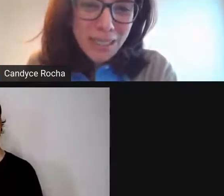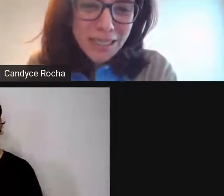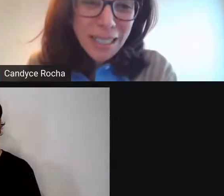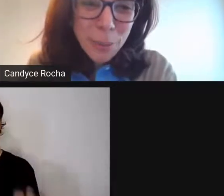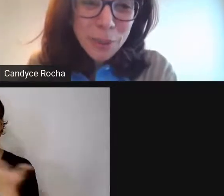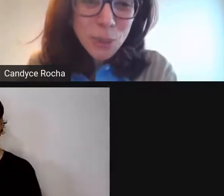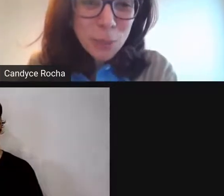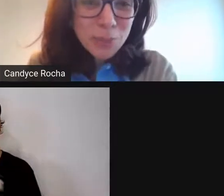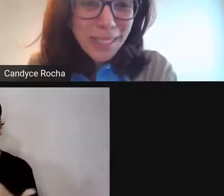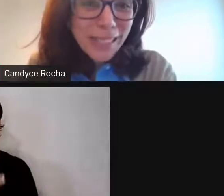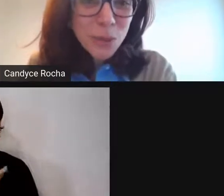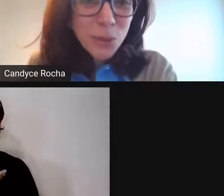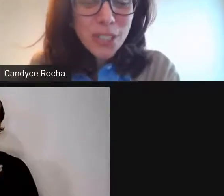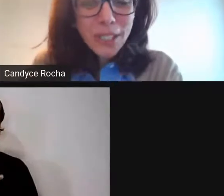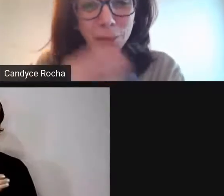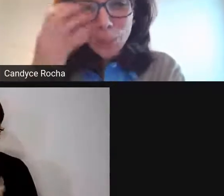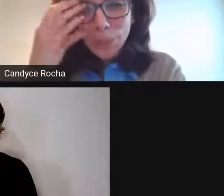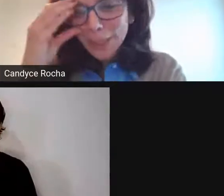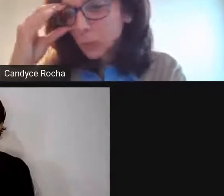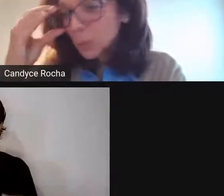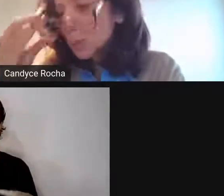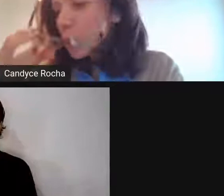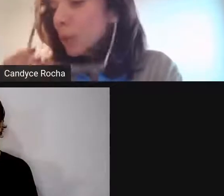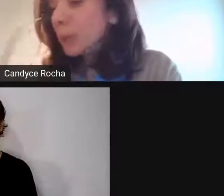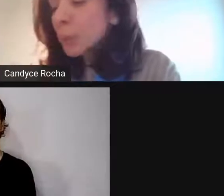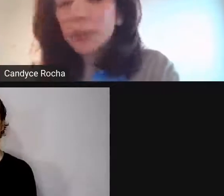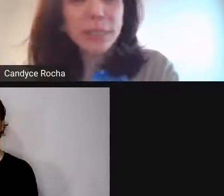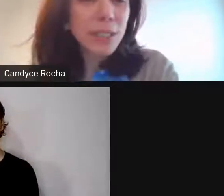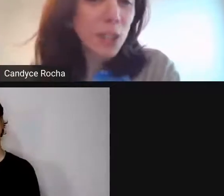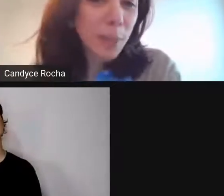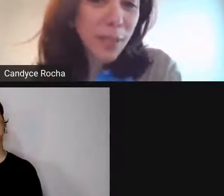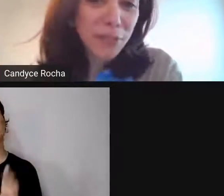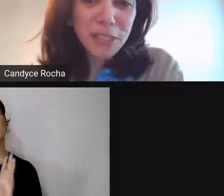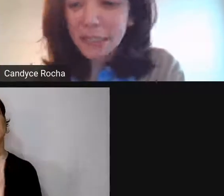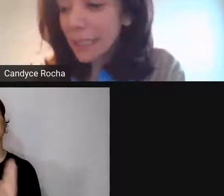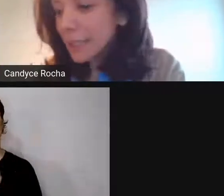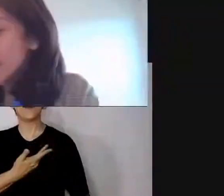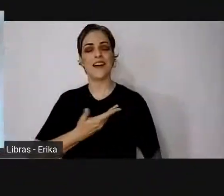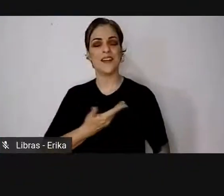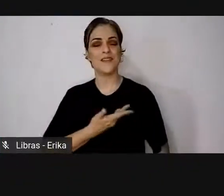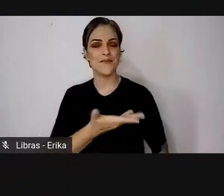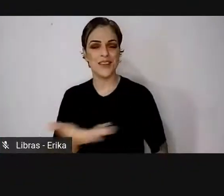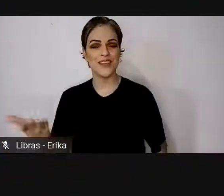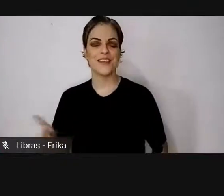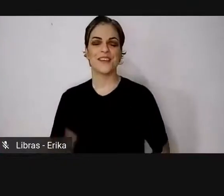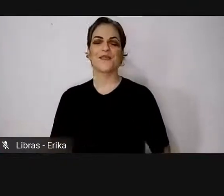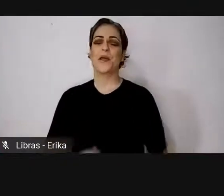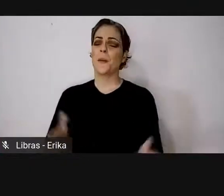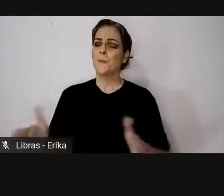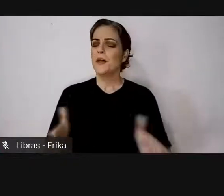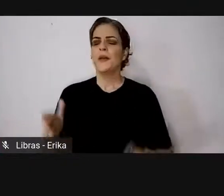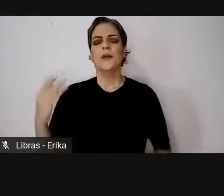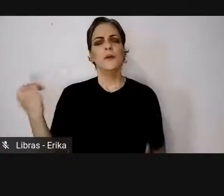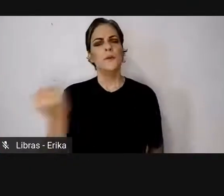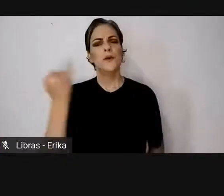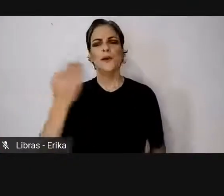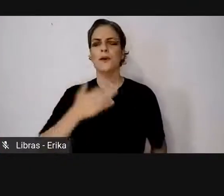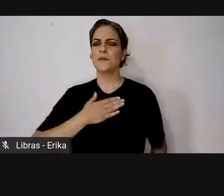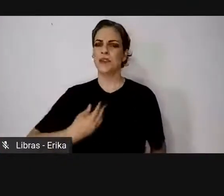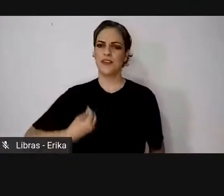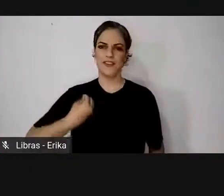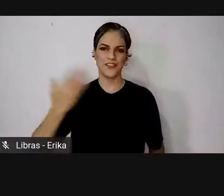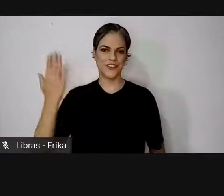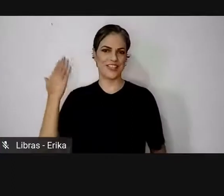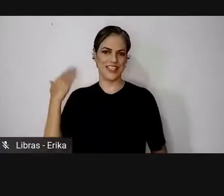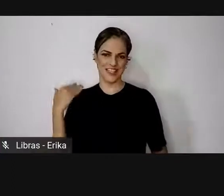meus colegas da Câmara dos Deputados, um período muito importante na minha vida e que me marcou